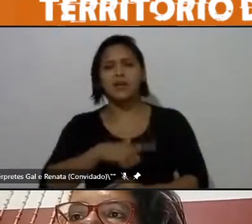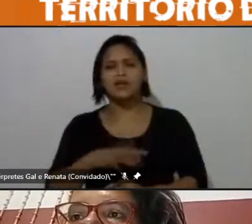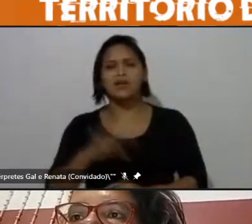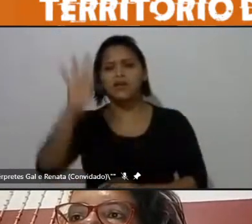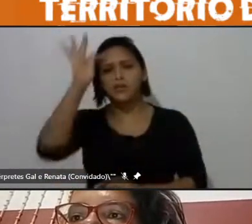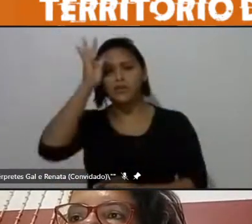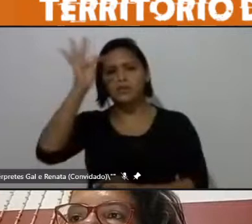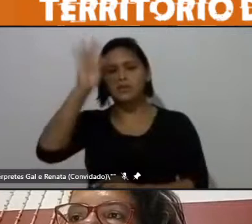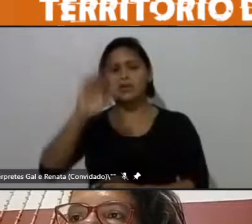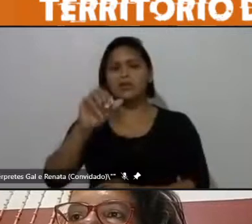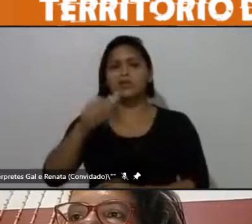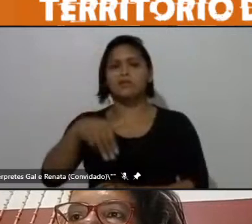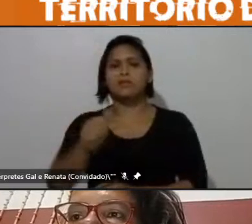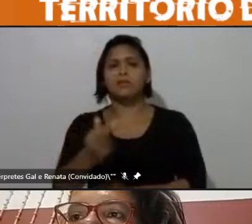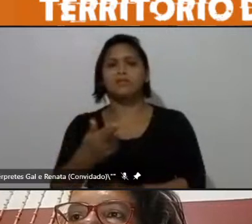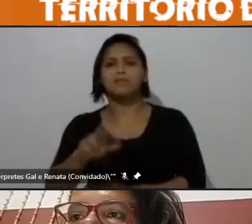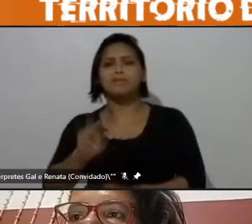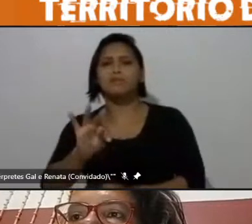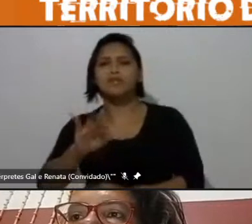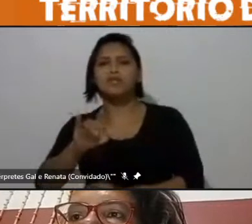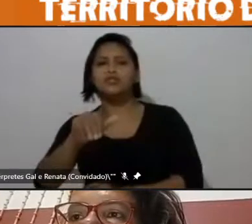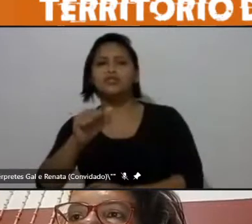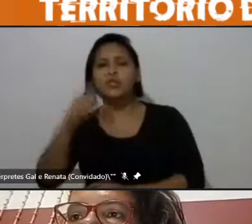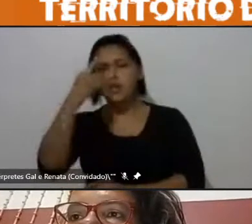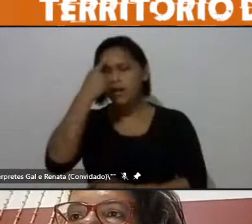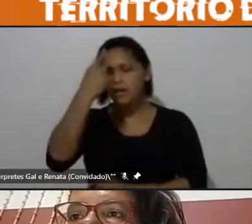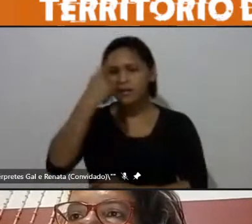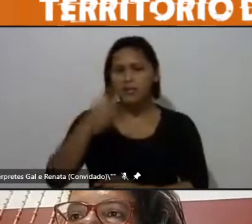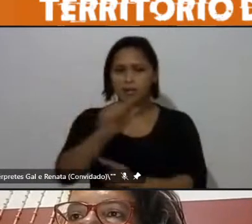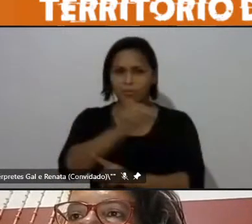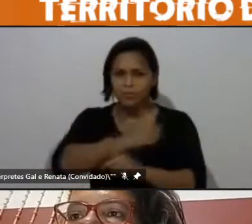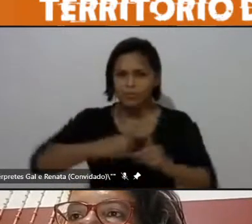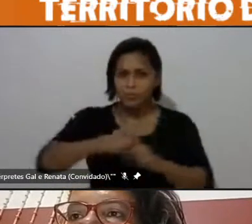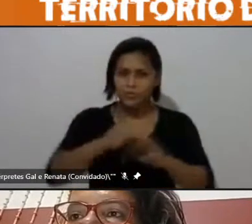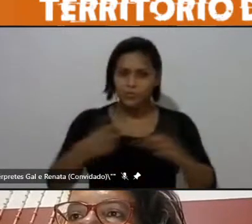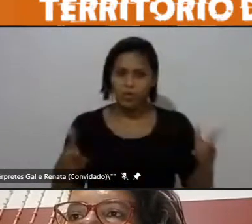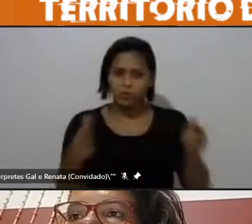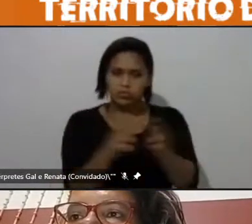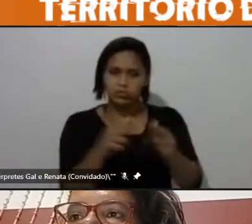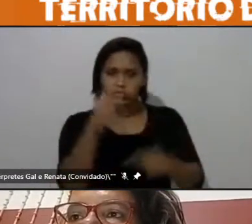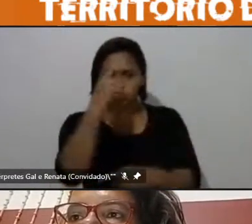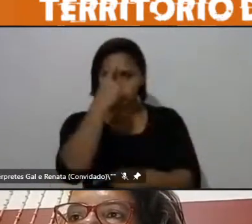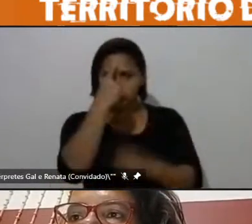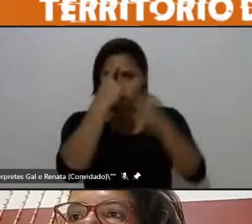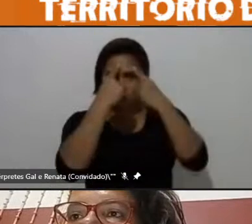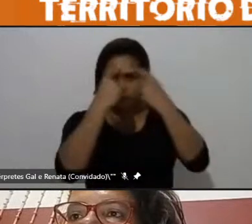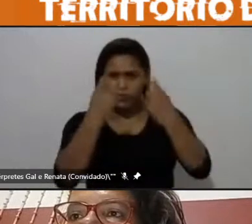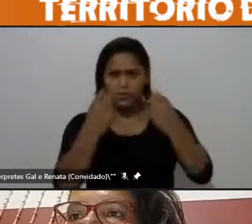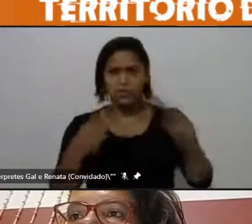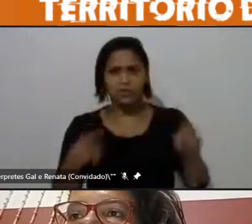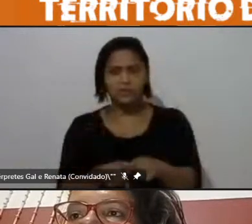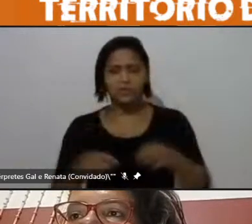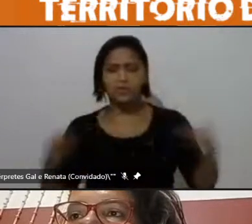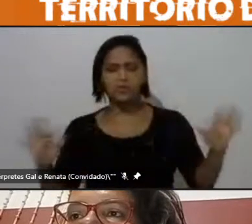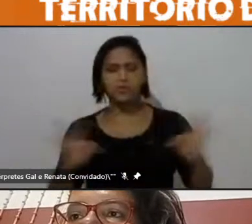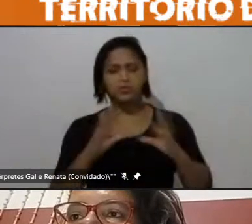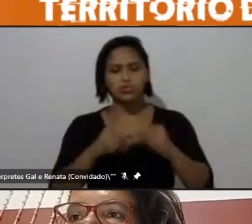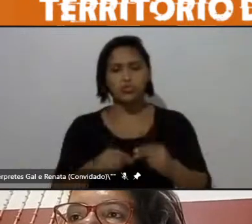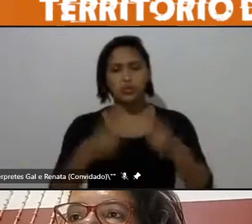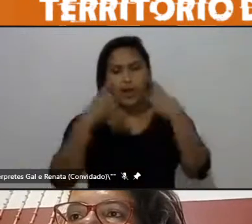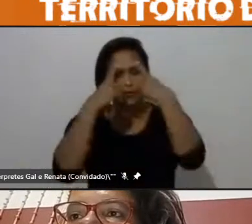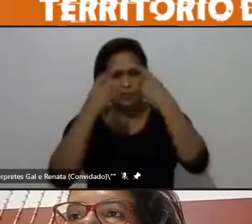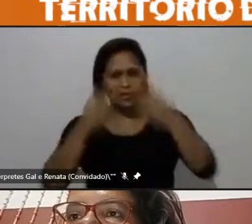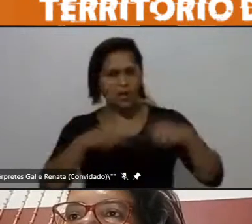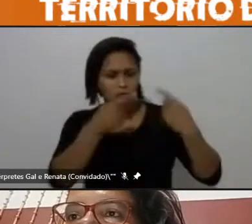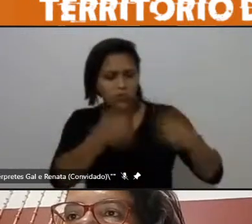Martin Baró, ele vai discutir a ideia da sociabilização pela violência, né? Então, essas ações, né, violentas,